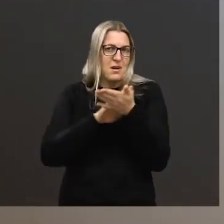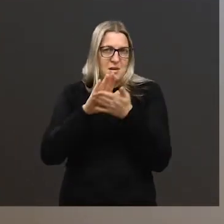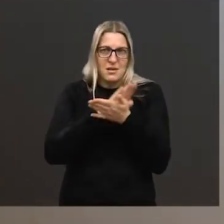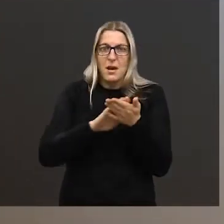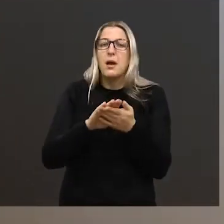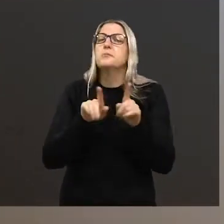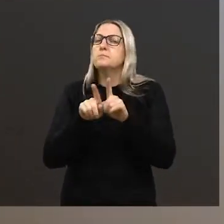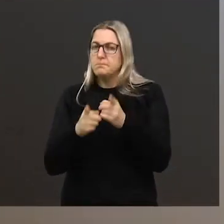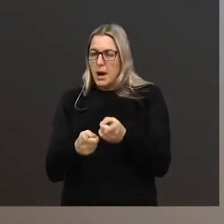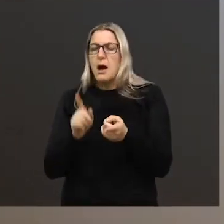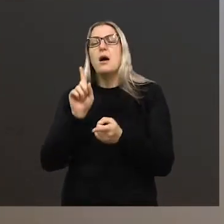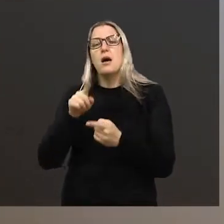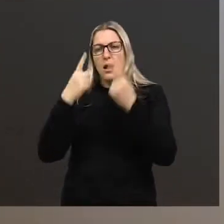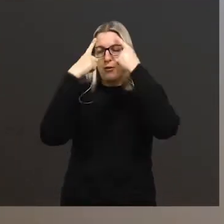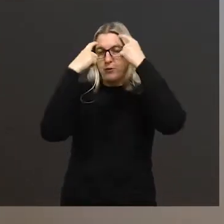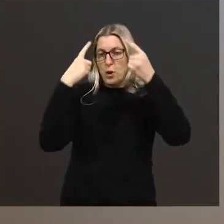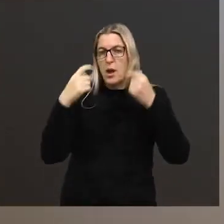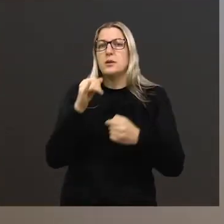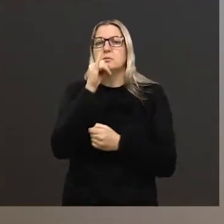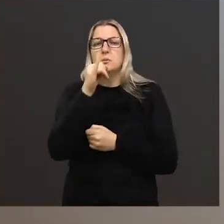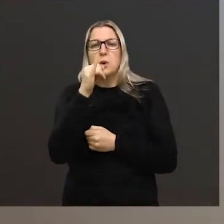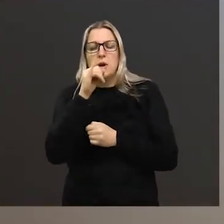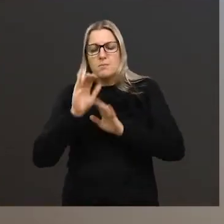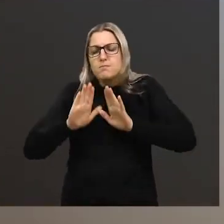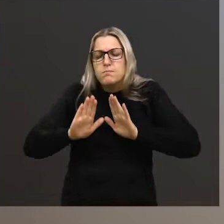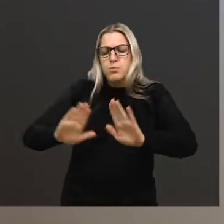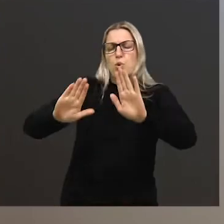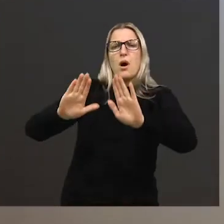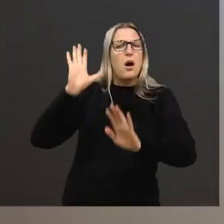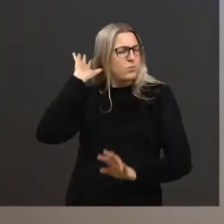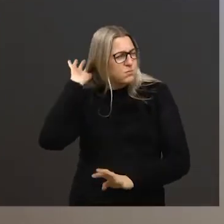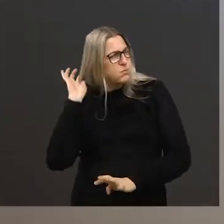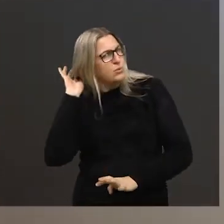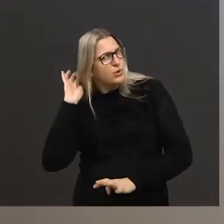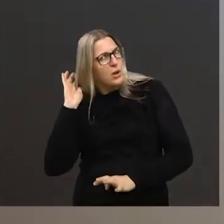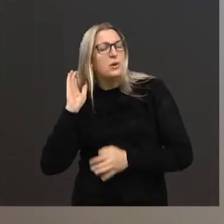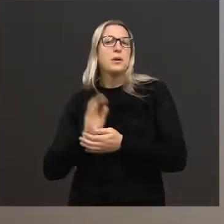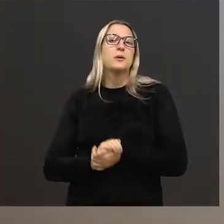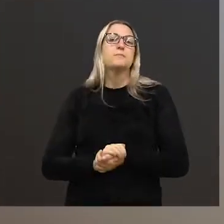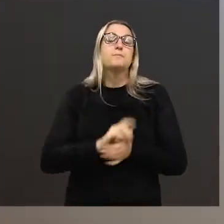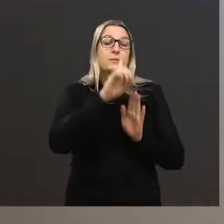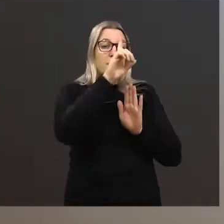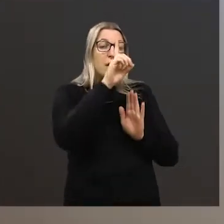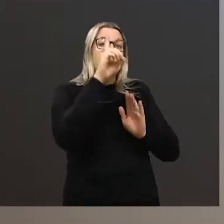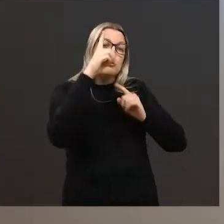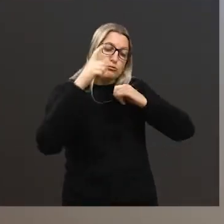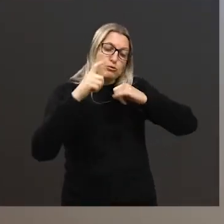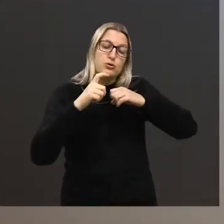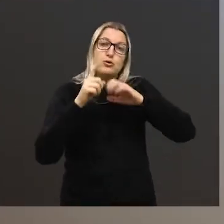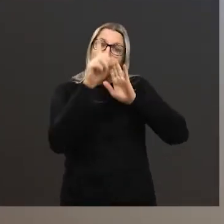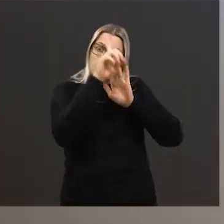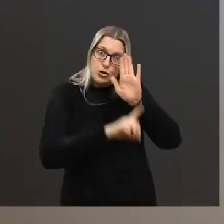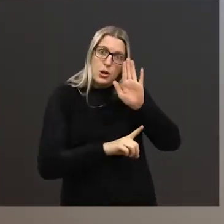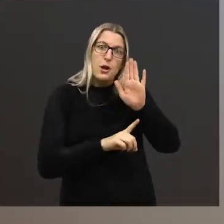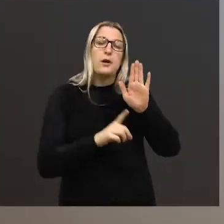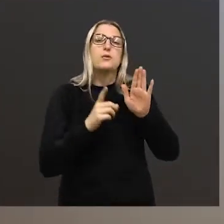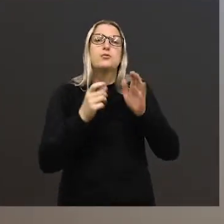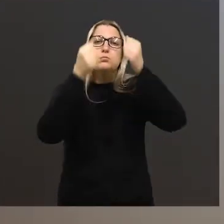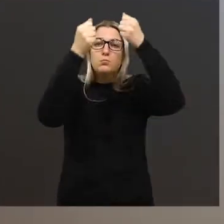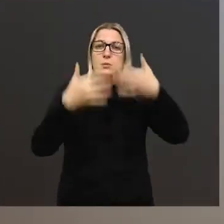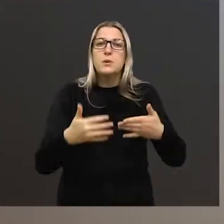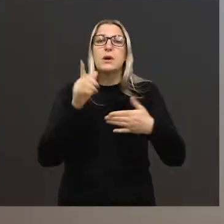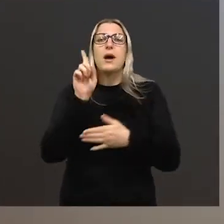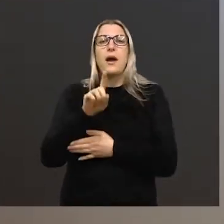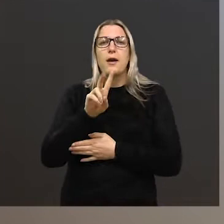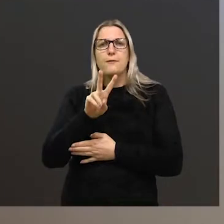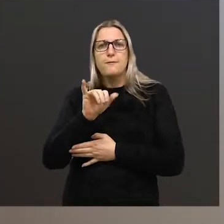violência. Empurrões, puxões de cabelo, né, o que a gente chama na linguagem do direito de vias de fato. Essa também é uma forma de